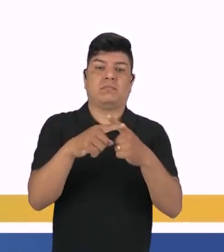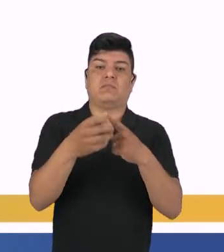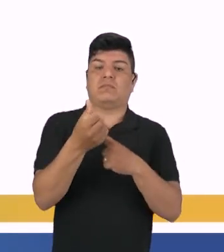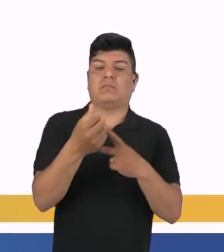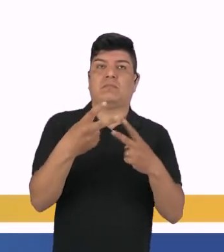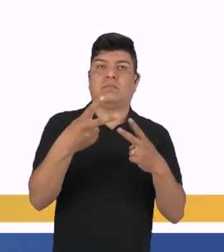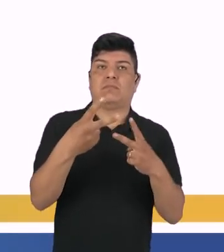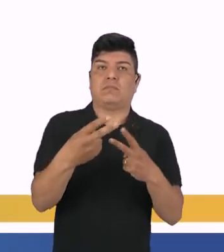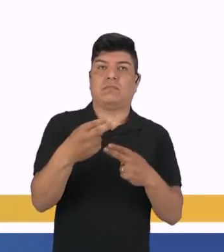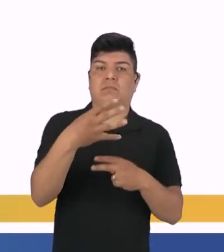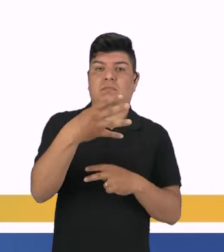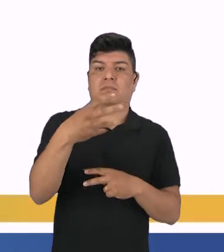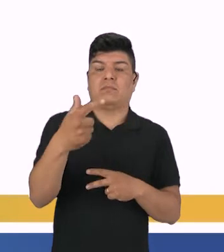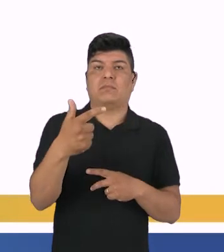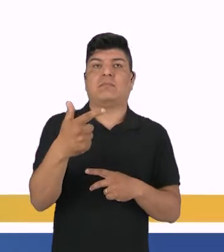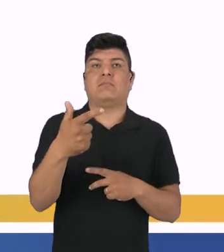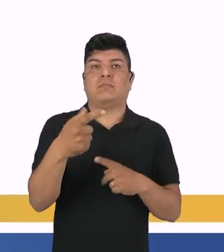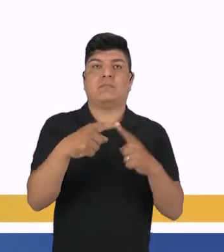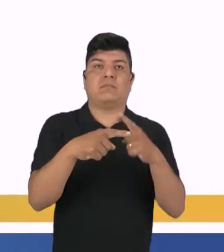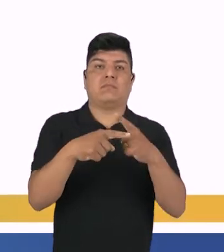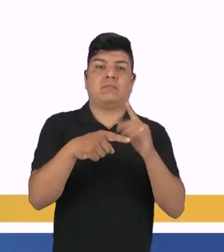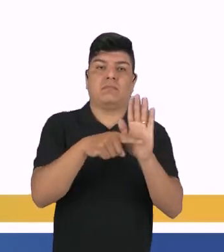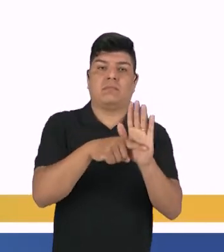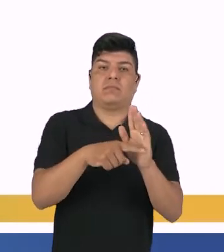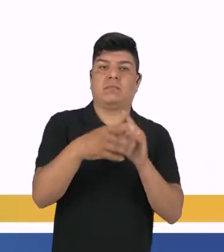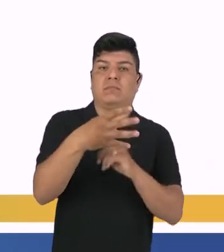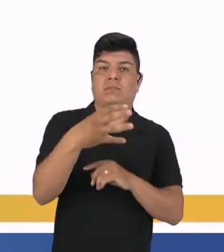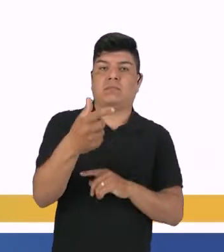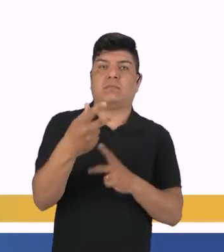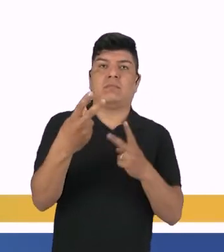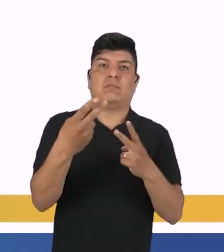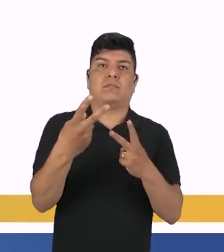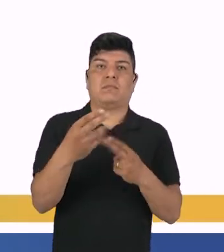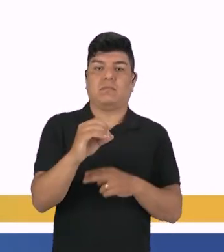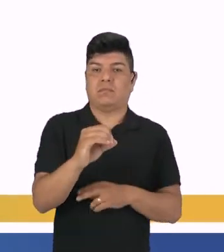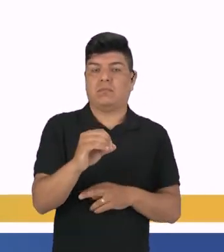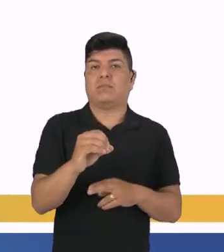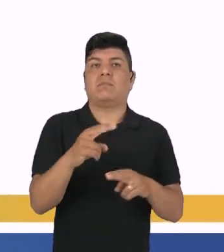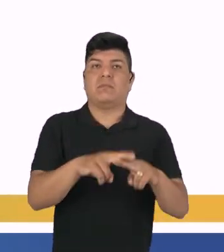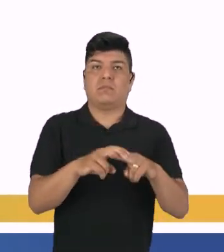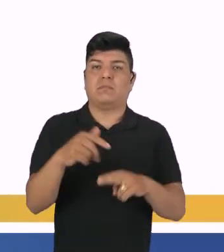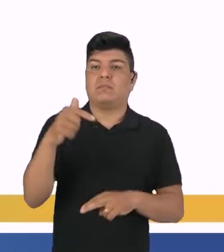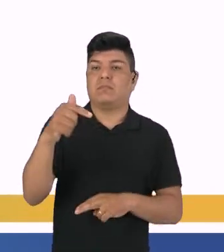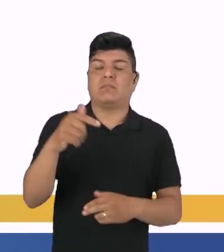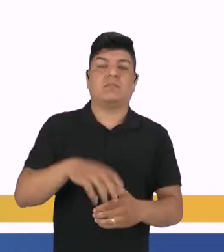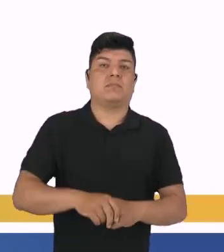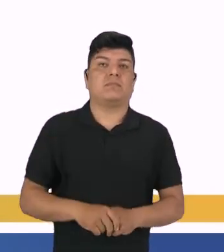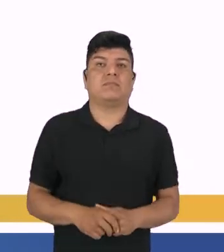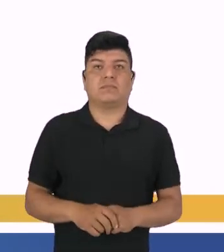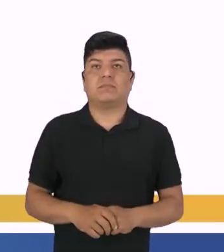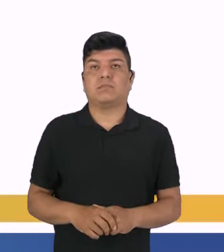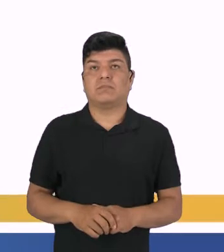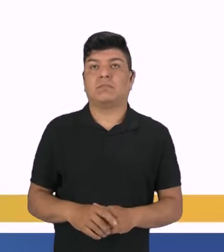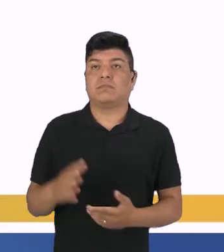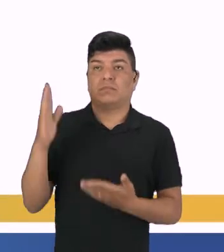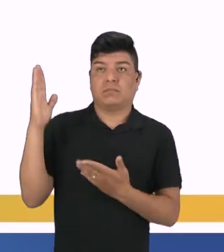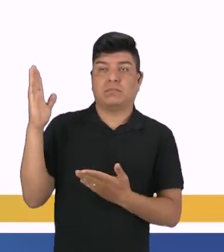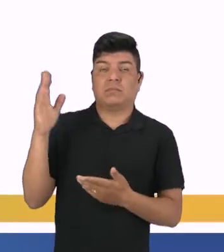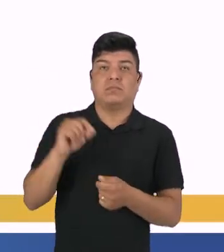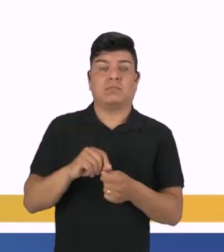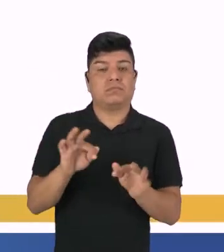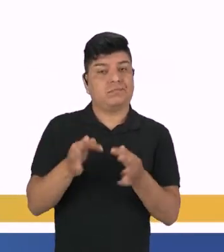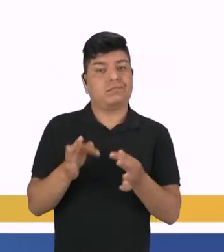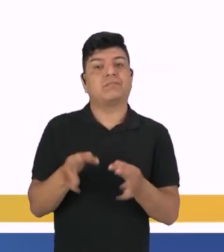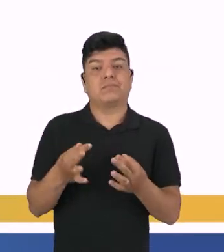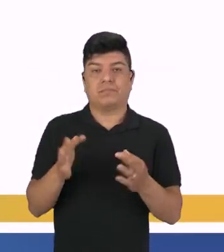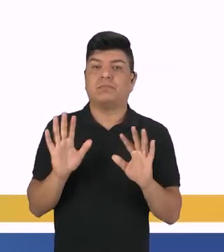6 vai dar 42 e 42 menos 42, 7. Ok? Então, nessa operação, que é uma